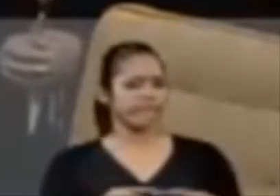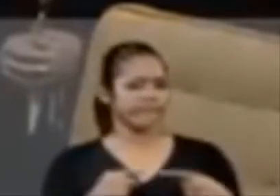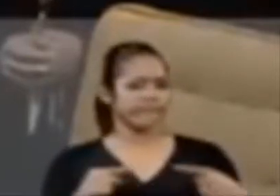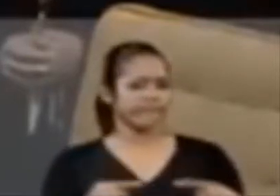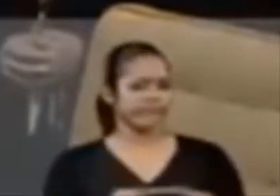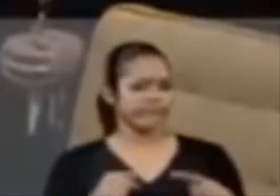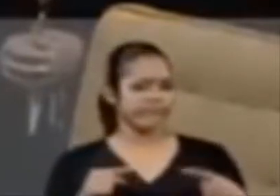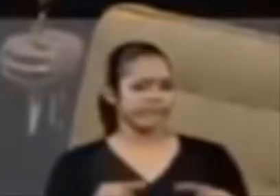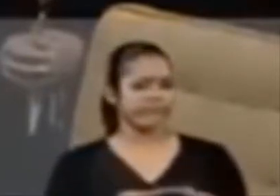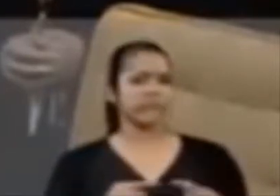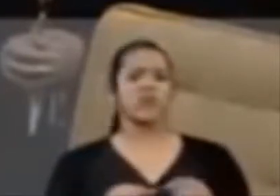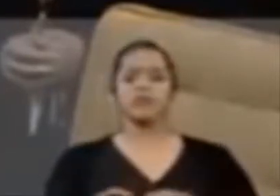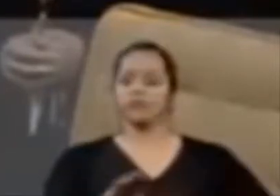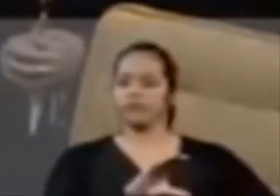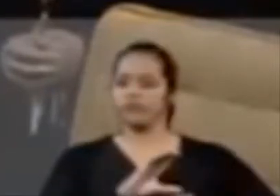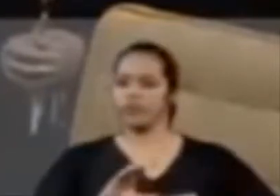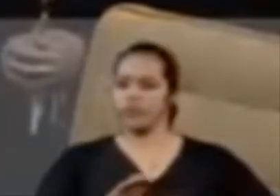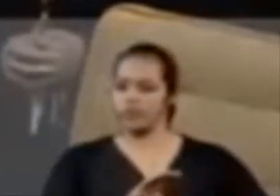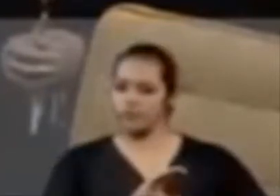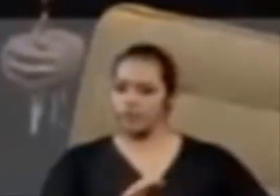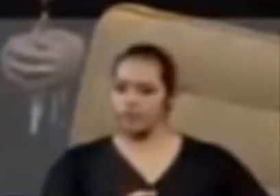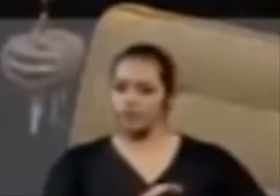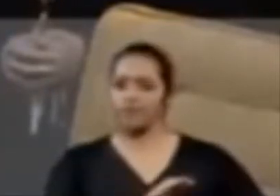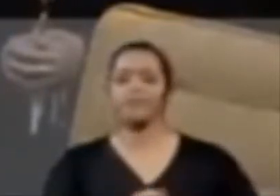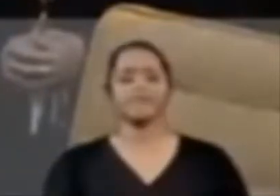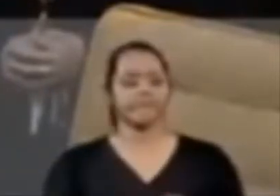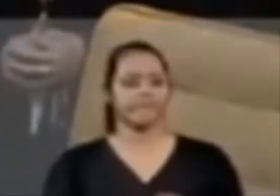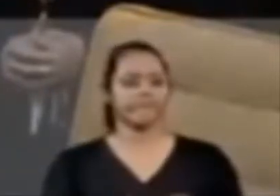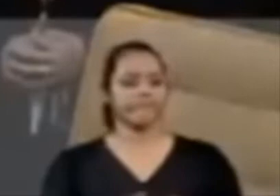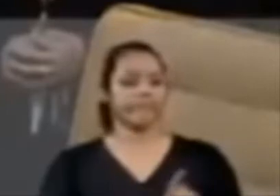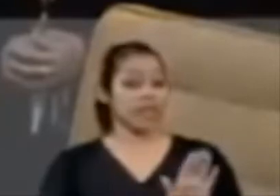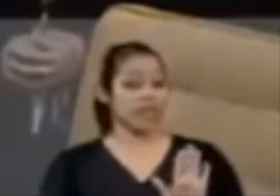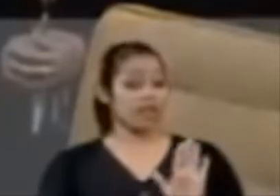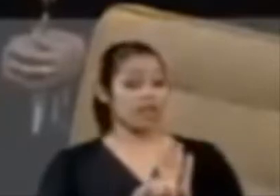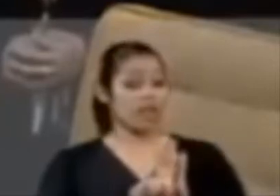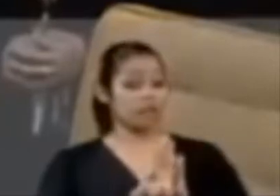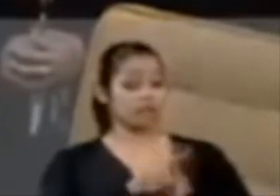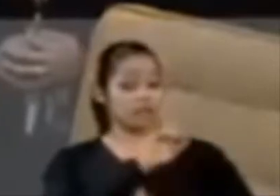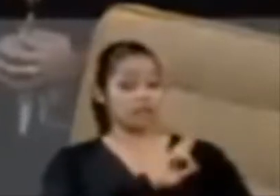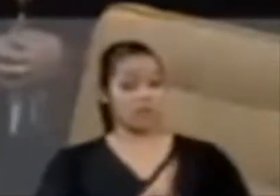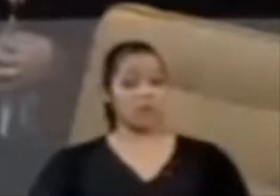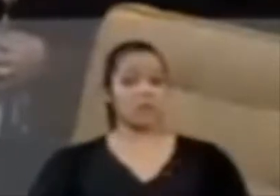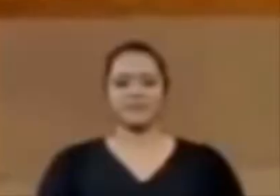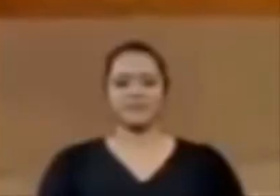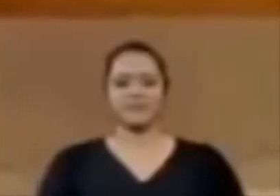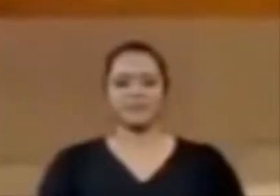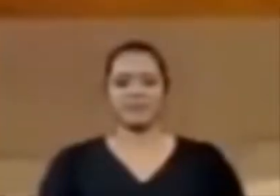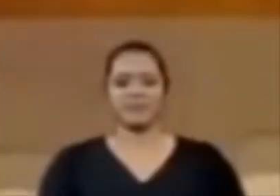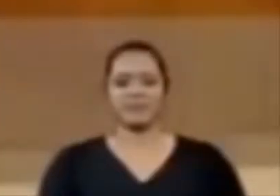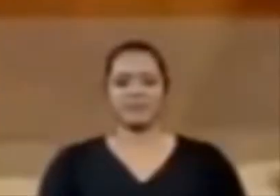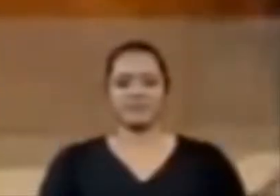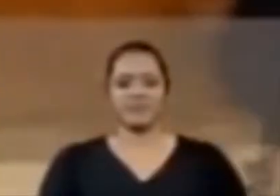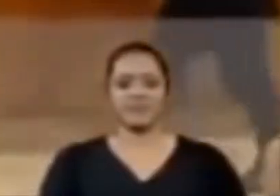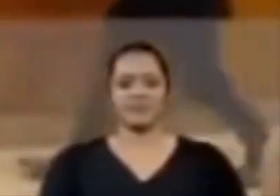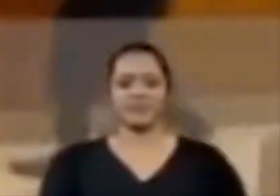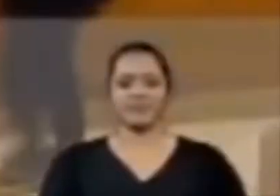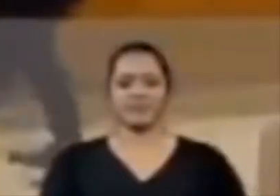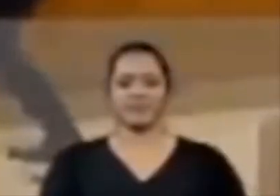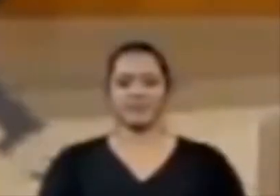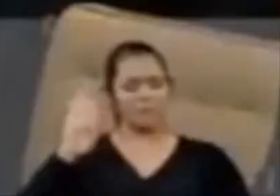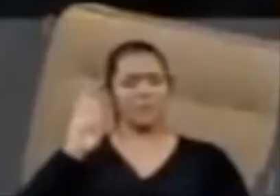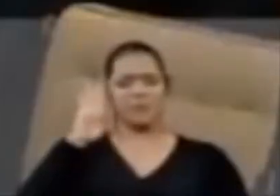conformidade com a Constituição e as leis da República. Prometo